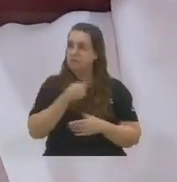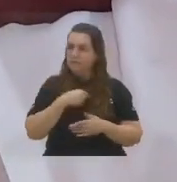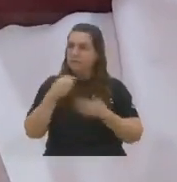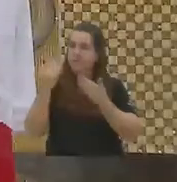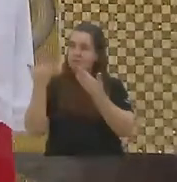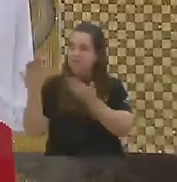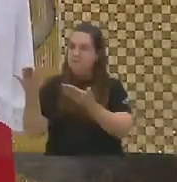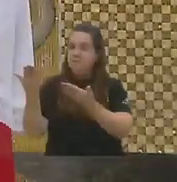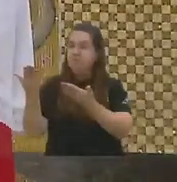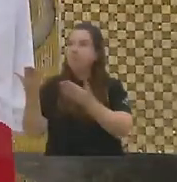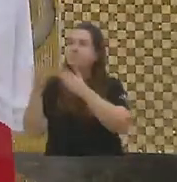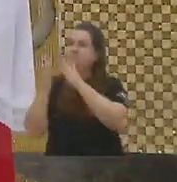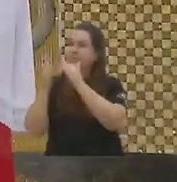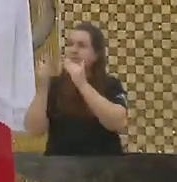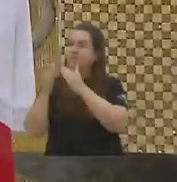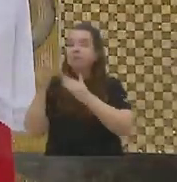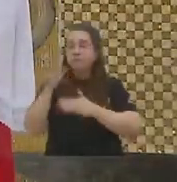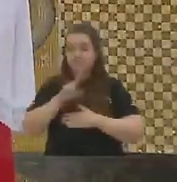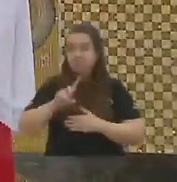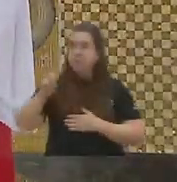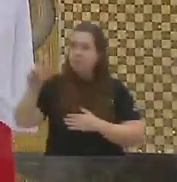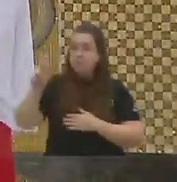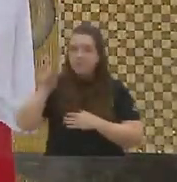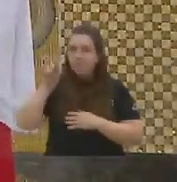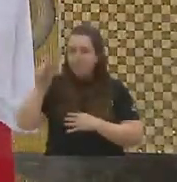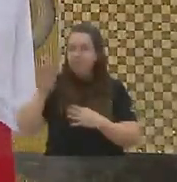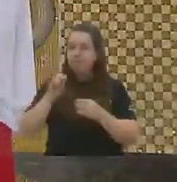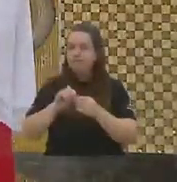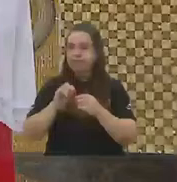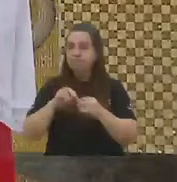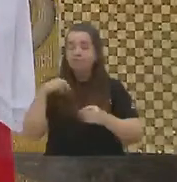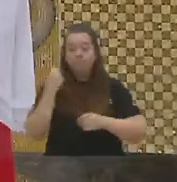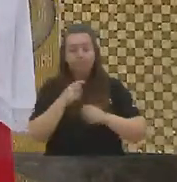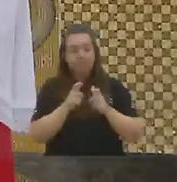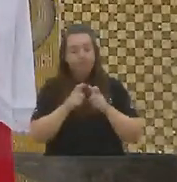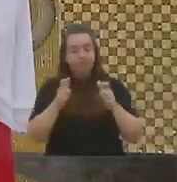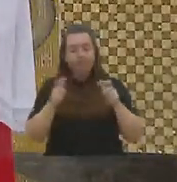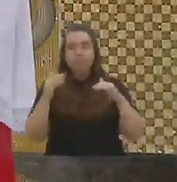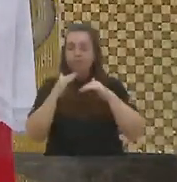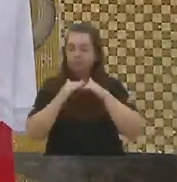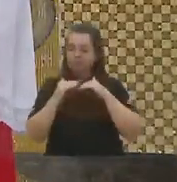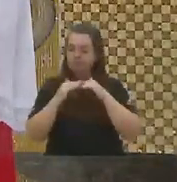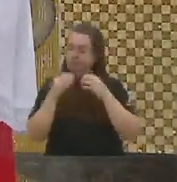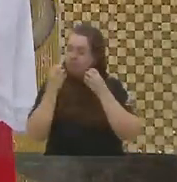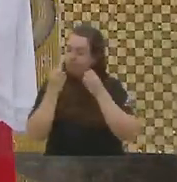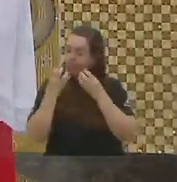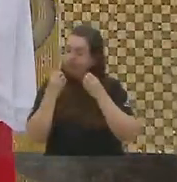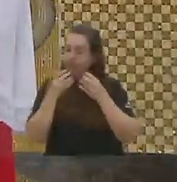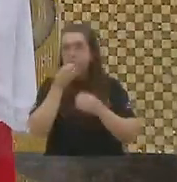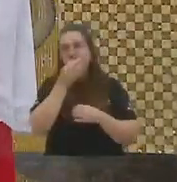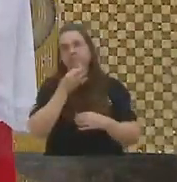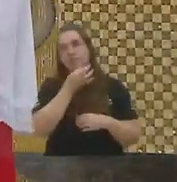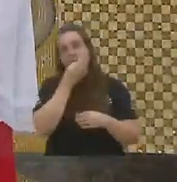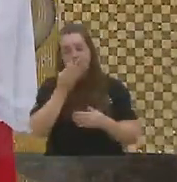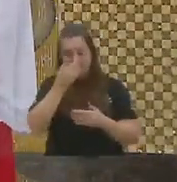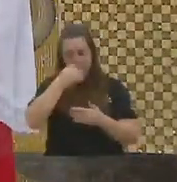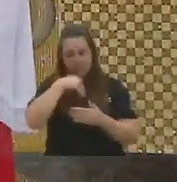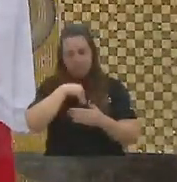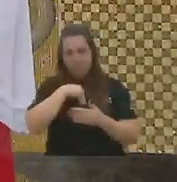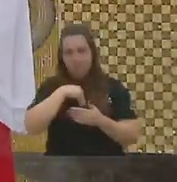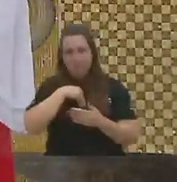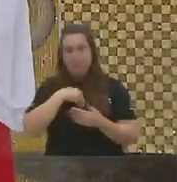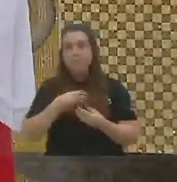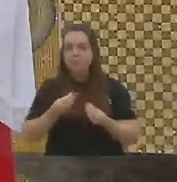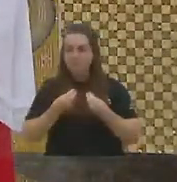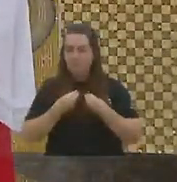vos suplicamos, ó Deus, que nos faça crescer em caridade a Eucaristia que Ele nos